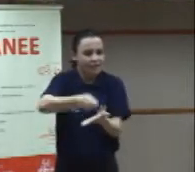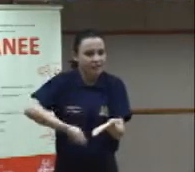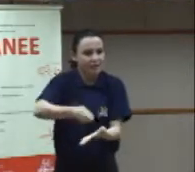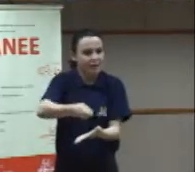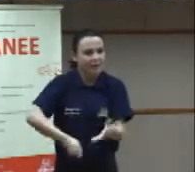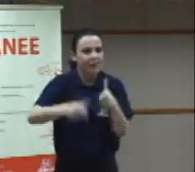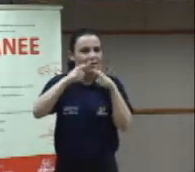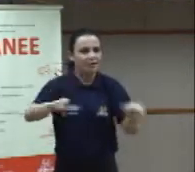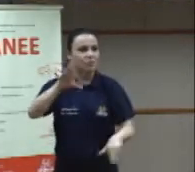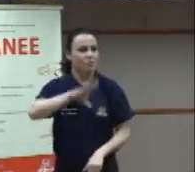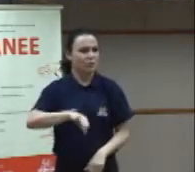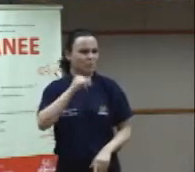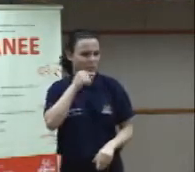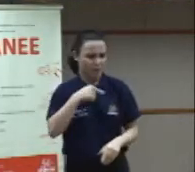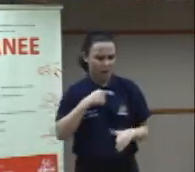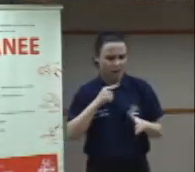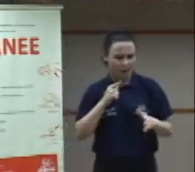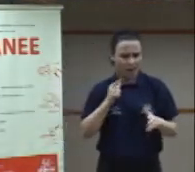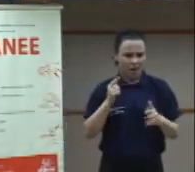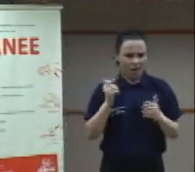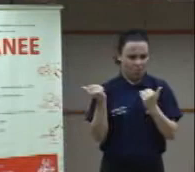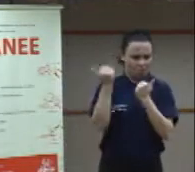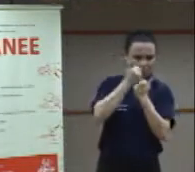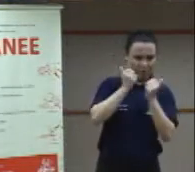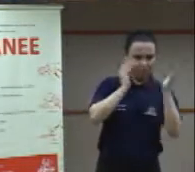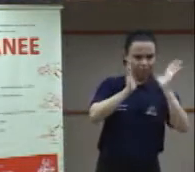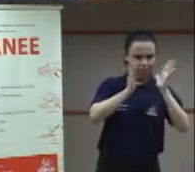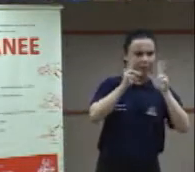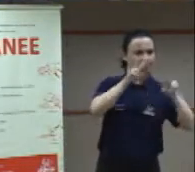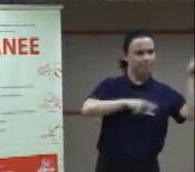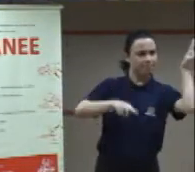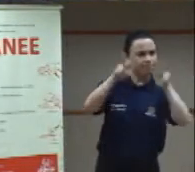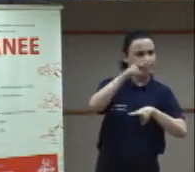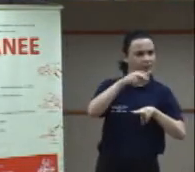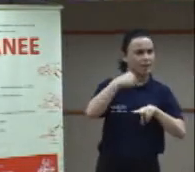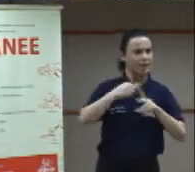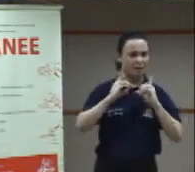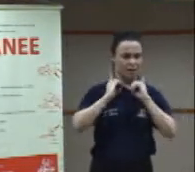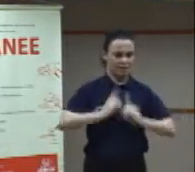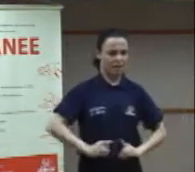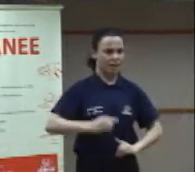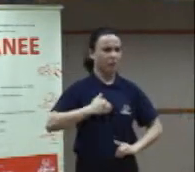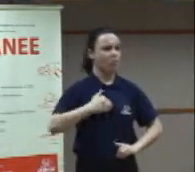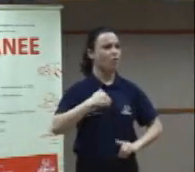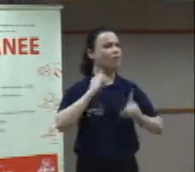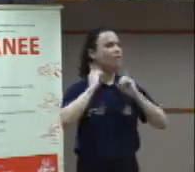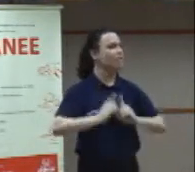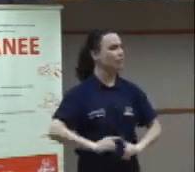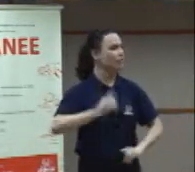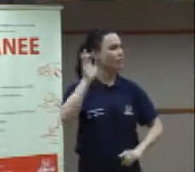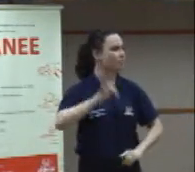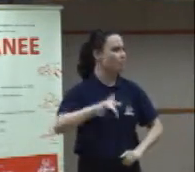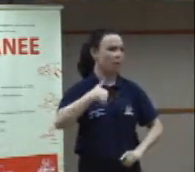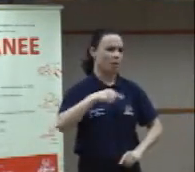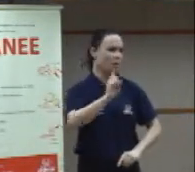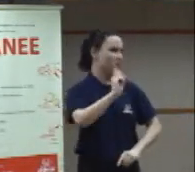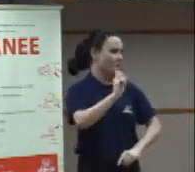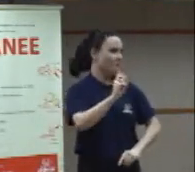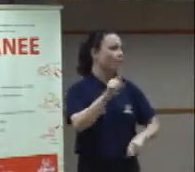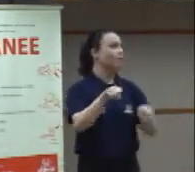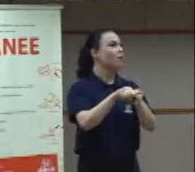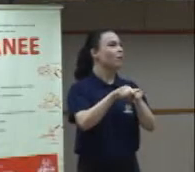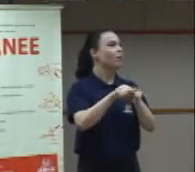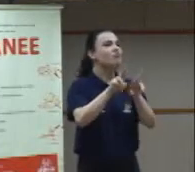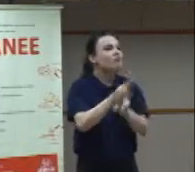não fico com uma deficiência, eu fico apenas com uma diversidade. É assim, não é? Então, por isso que